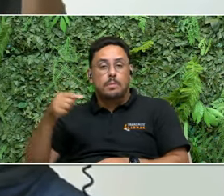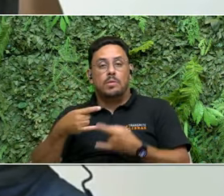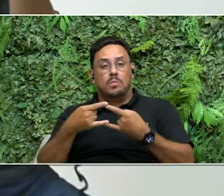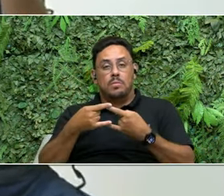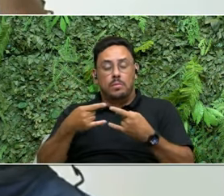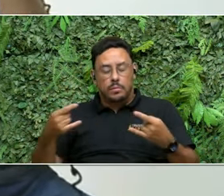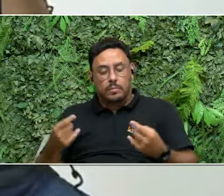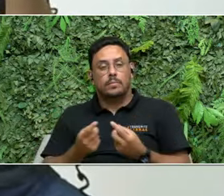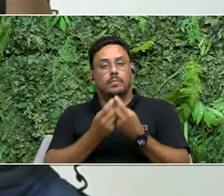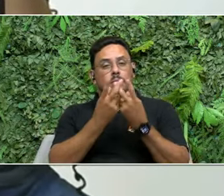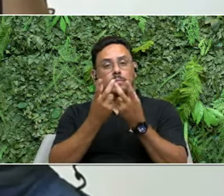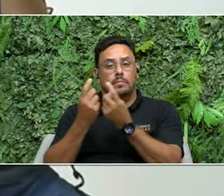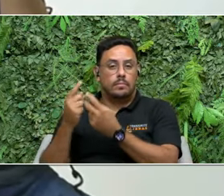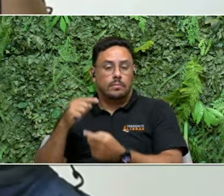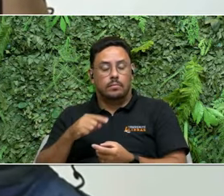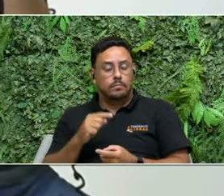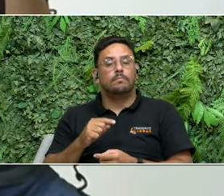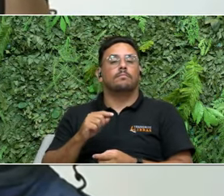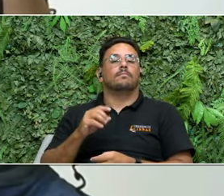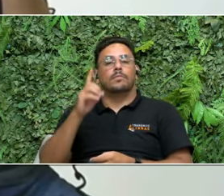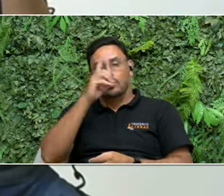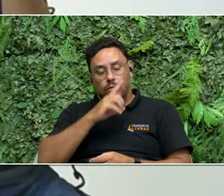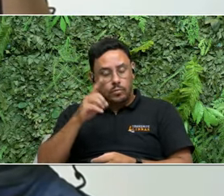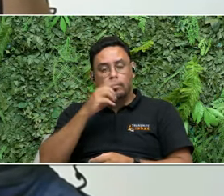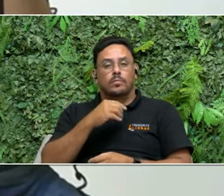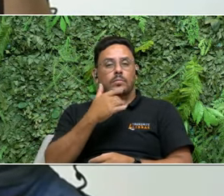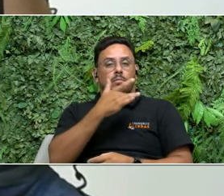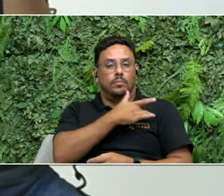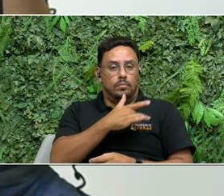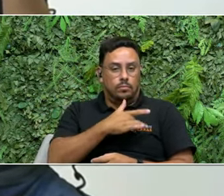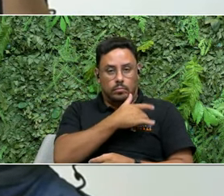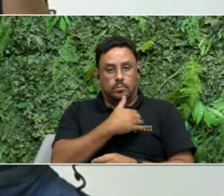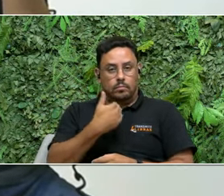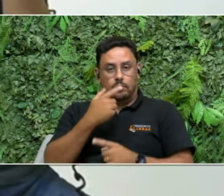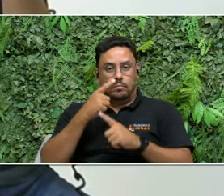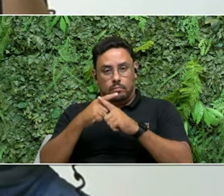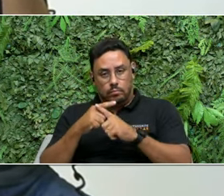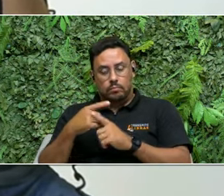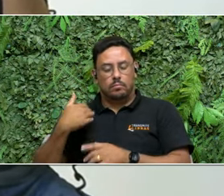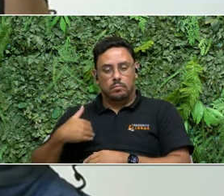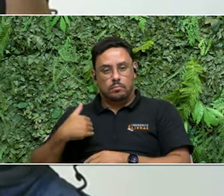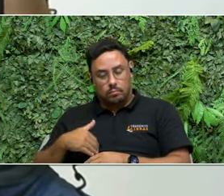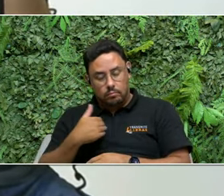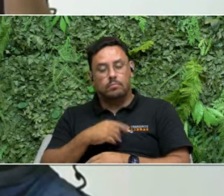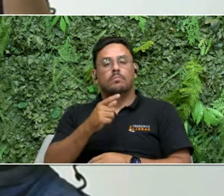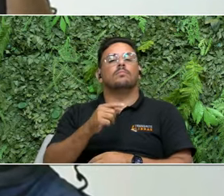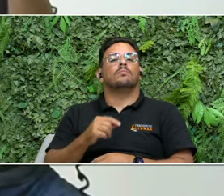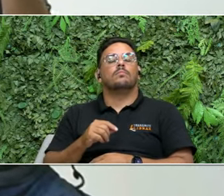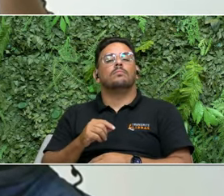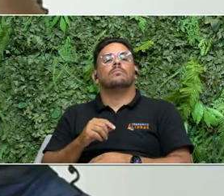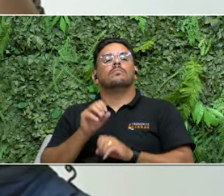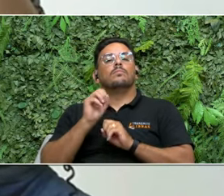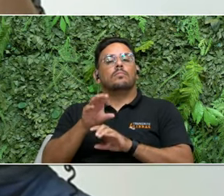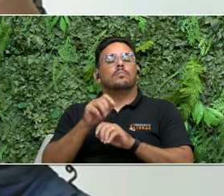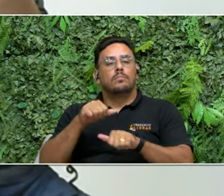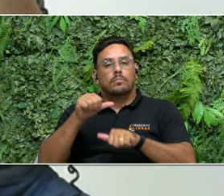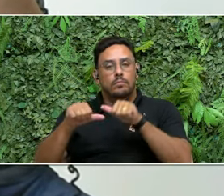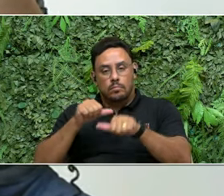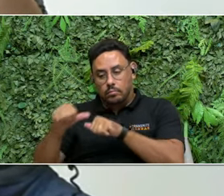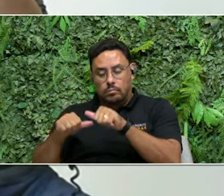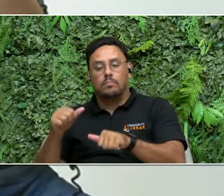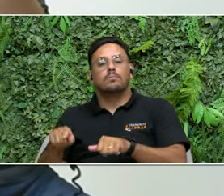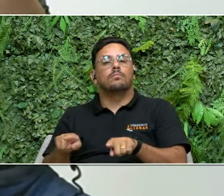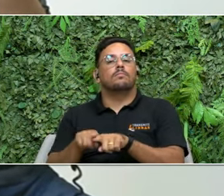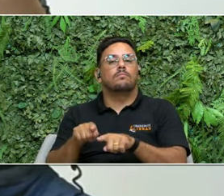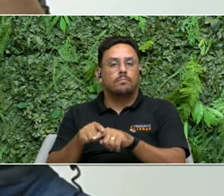vendidos para esse jogo entre Cruzeiro e Atlético então o cruzeiro que tem um elenco até reduzido o Nico vai ter que mexer no time vai ter que estrear bem na